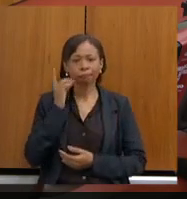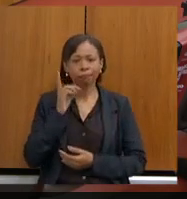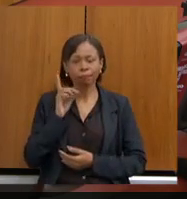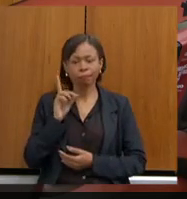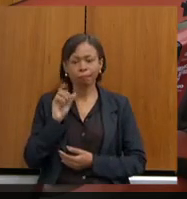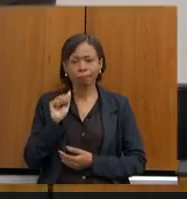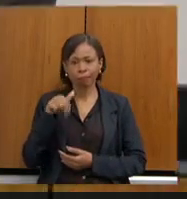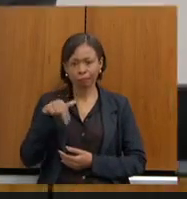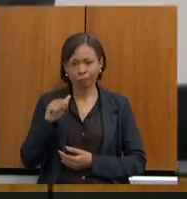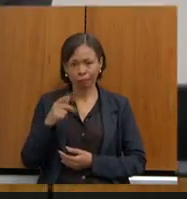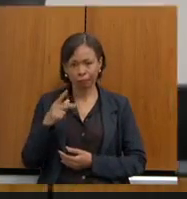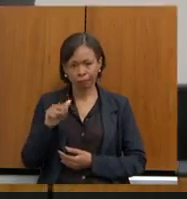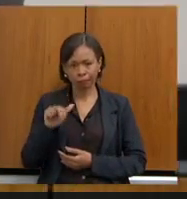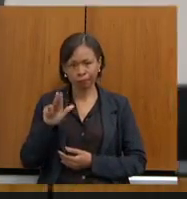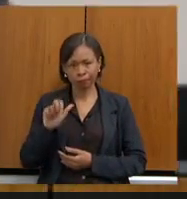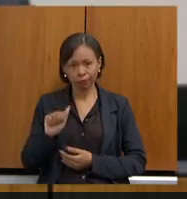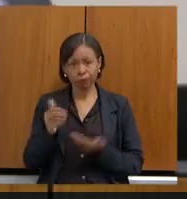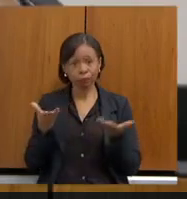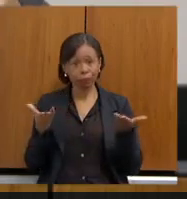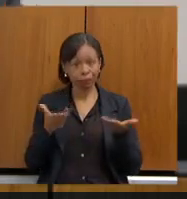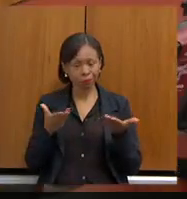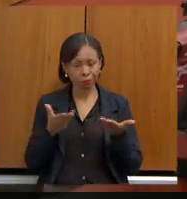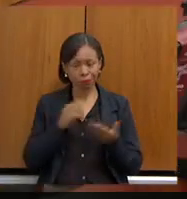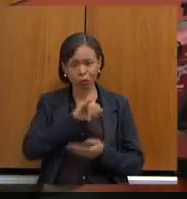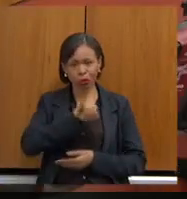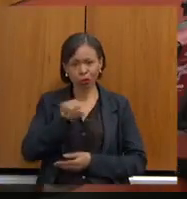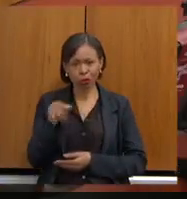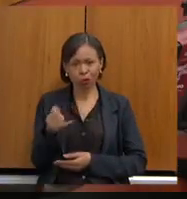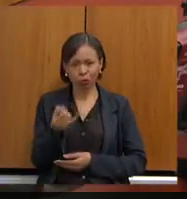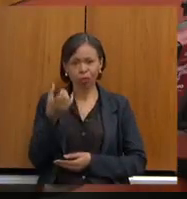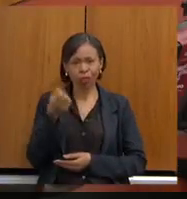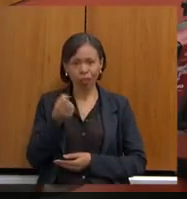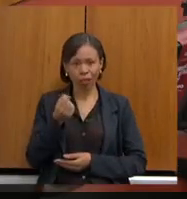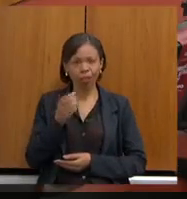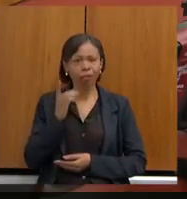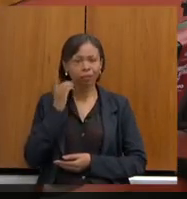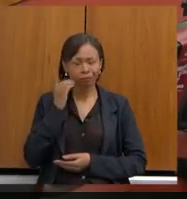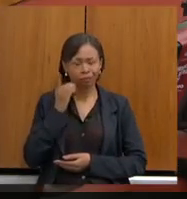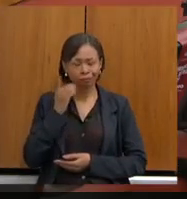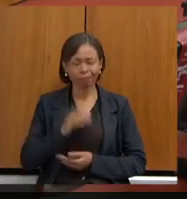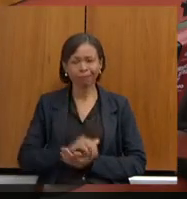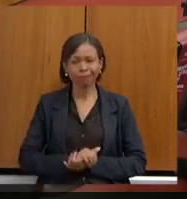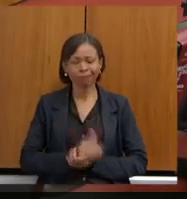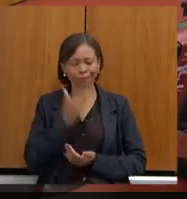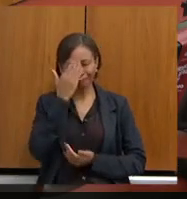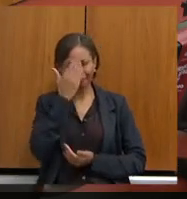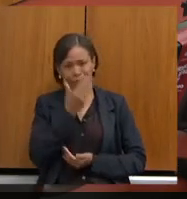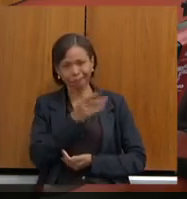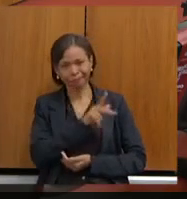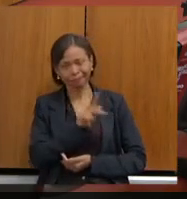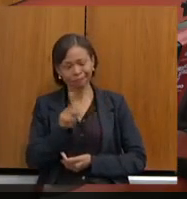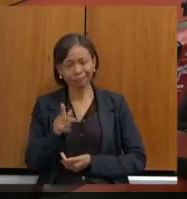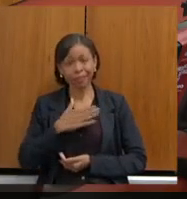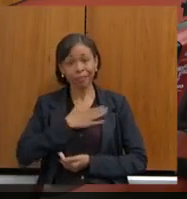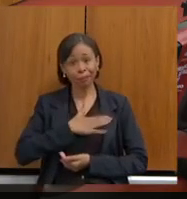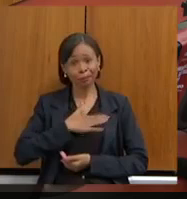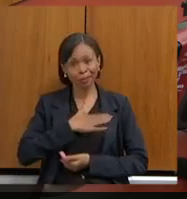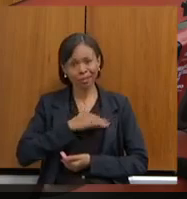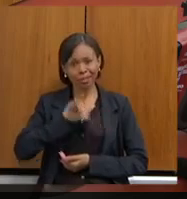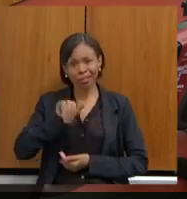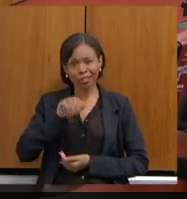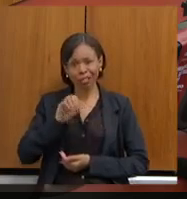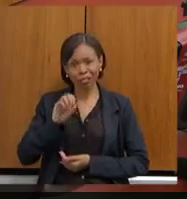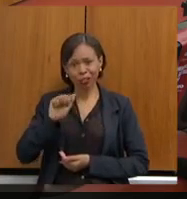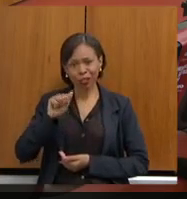Siqueira passamos a palavra o deputado João Leite Obrigado Presidente É sempre um prazer receber nos Doutor Joaquim aqui porque